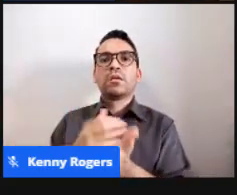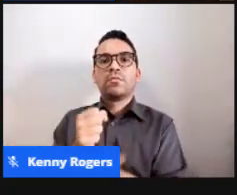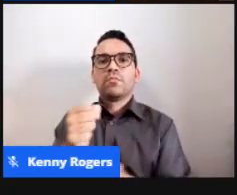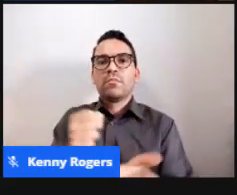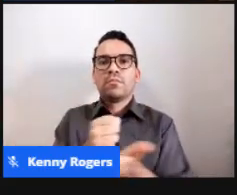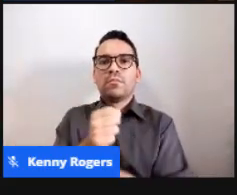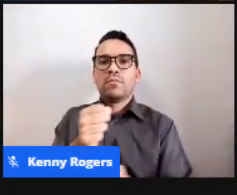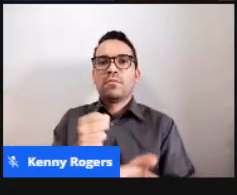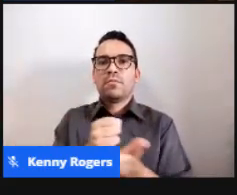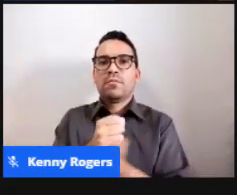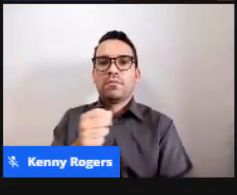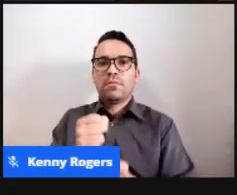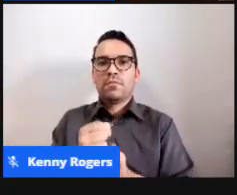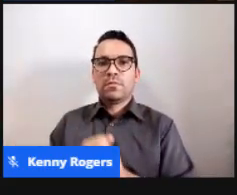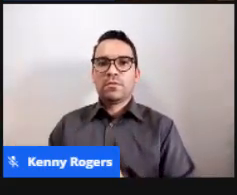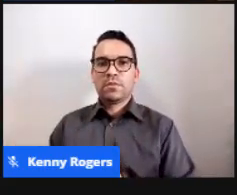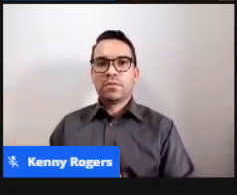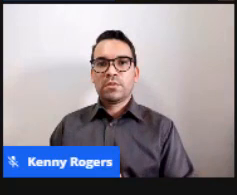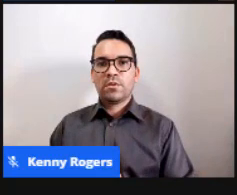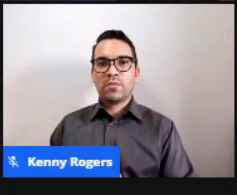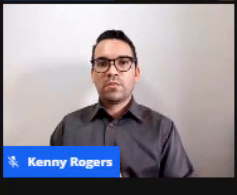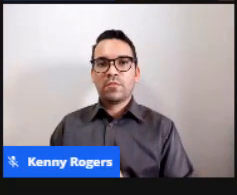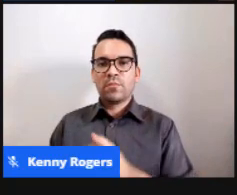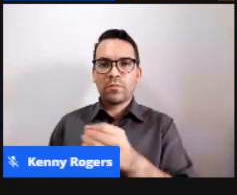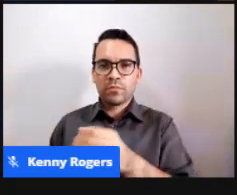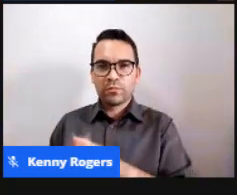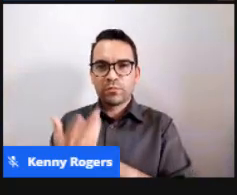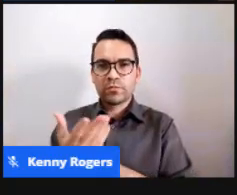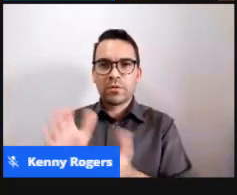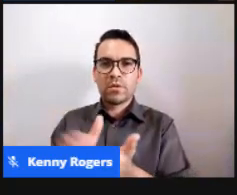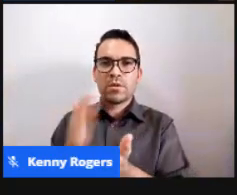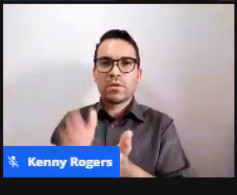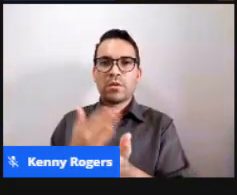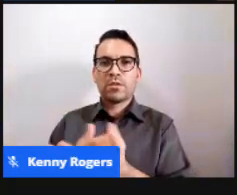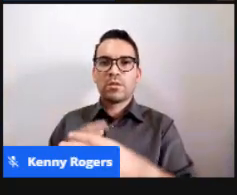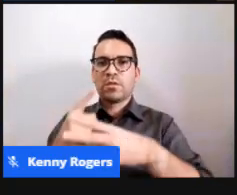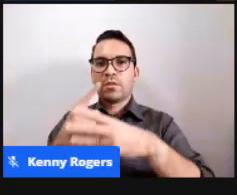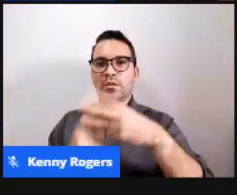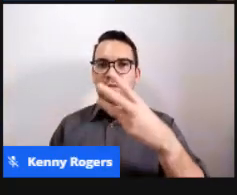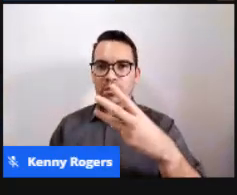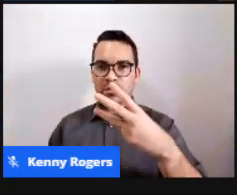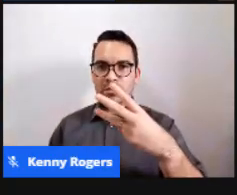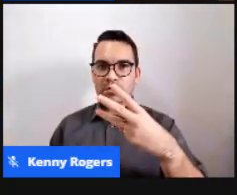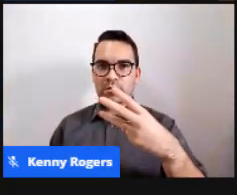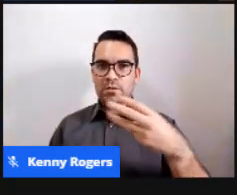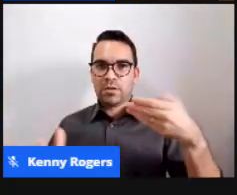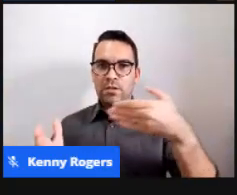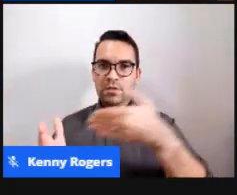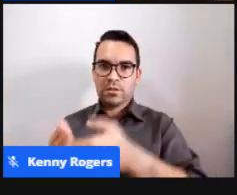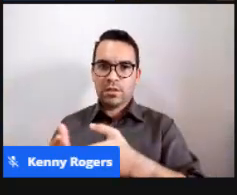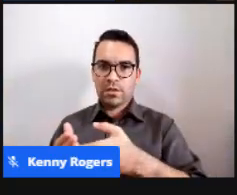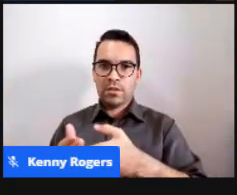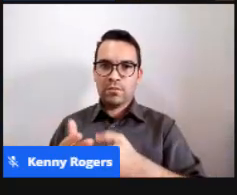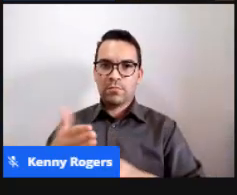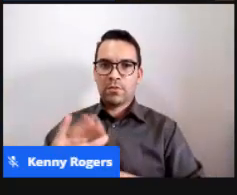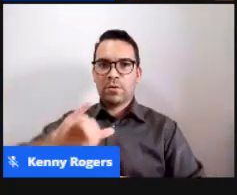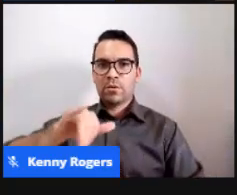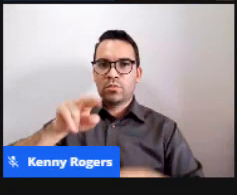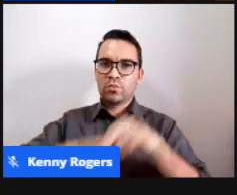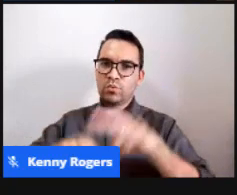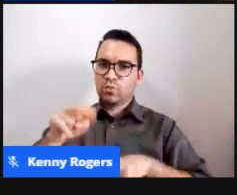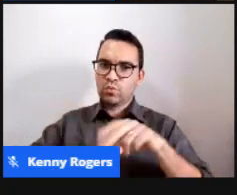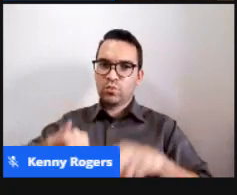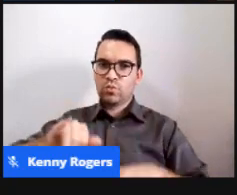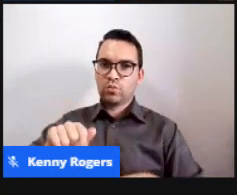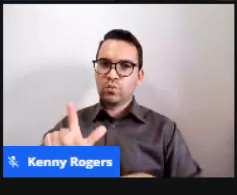construir até o meio do ano, nesse semestre, 3 cadernos bases para vocês. Tá? Então, é uma necessidade, é